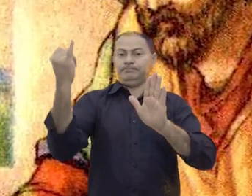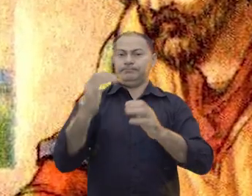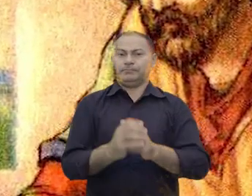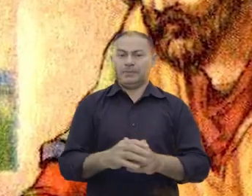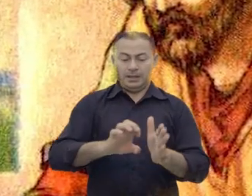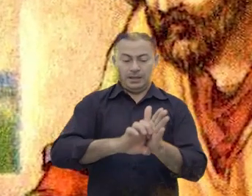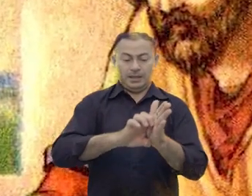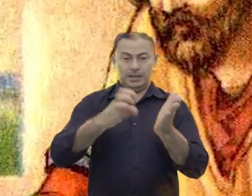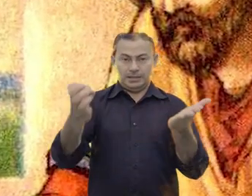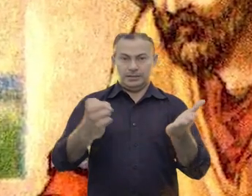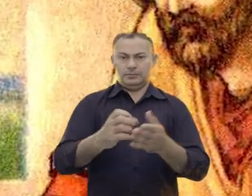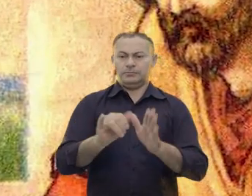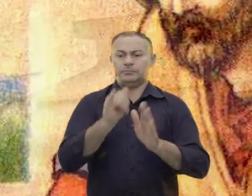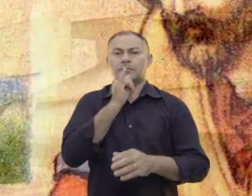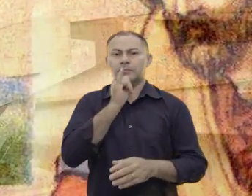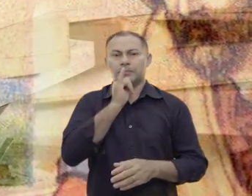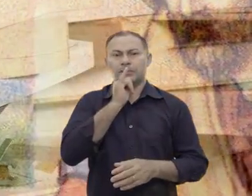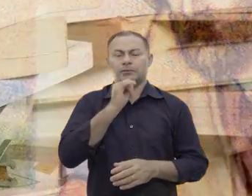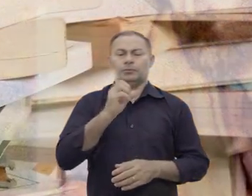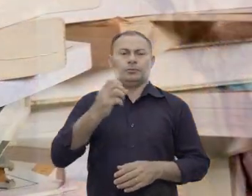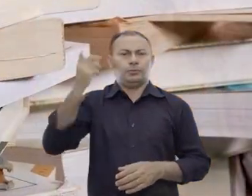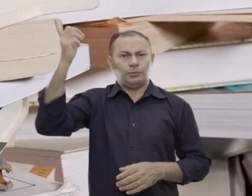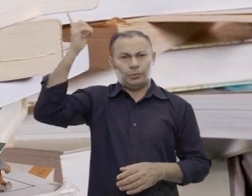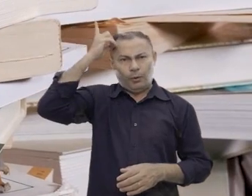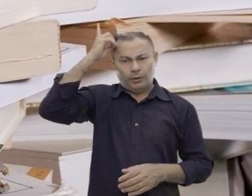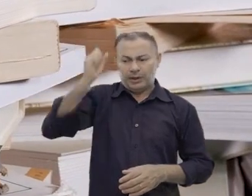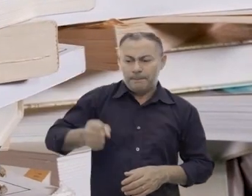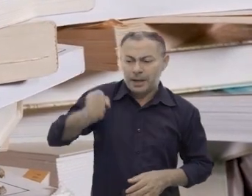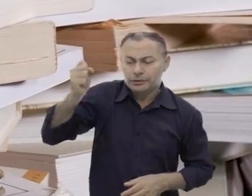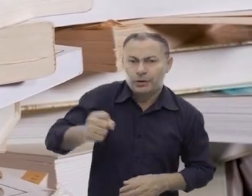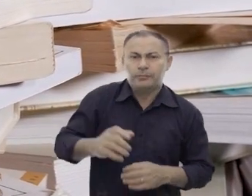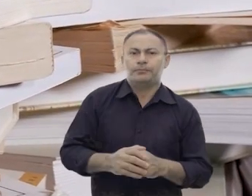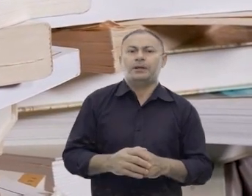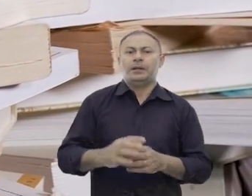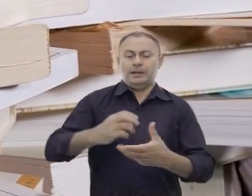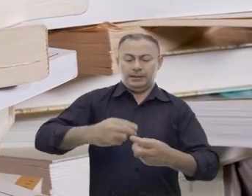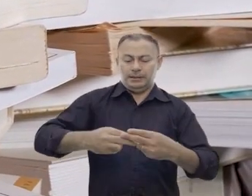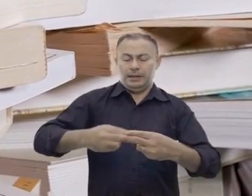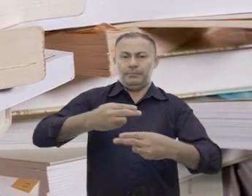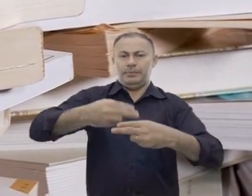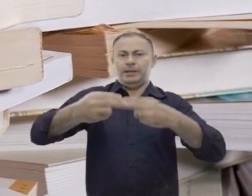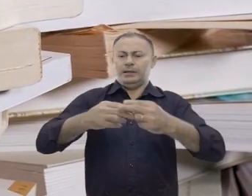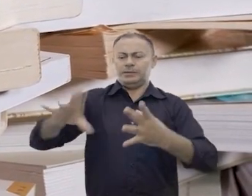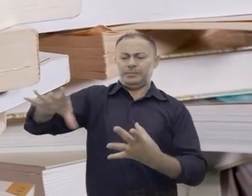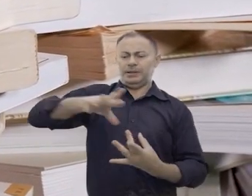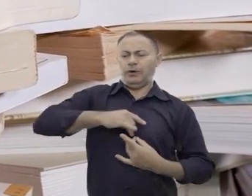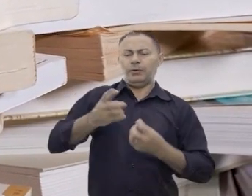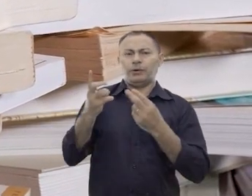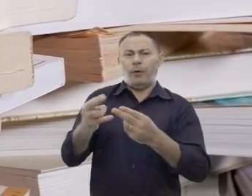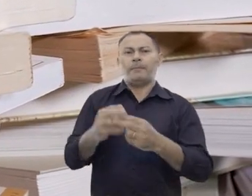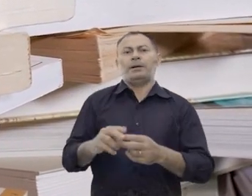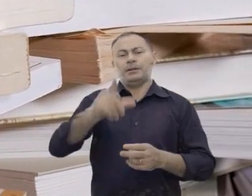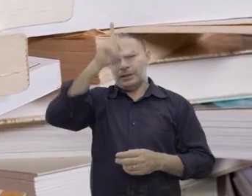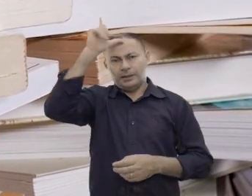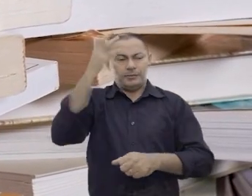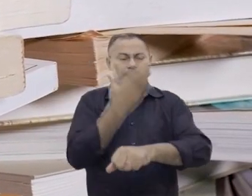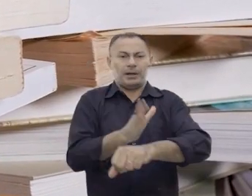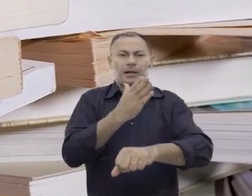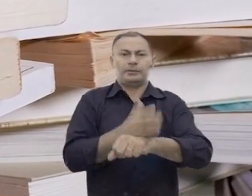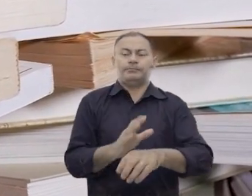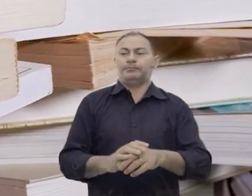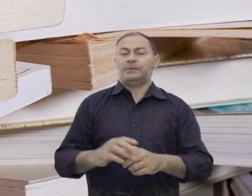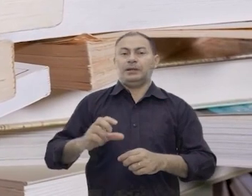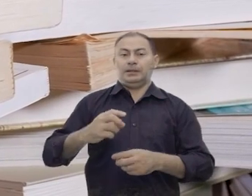distinção. Esdras é um exemplo de alguém com dom pastoral. Neemias era tão espiritual quanto Esdras, mas era um leigo prático